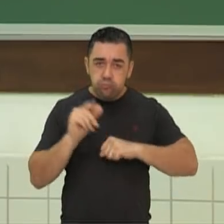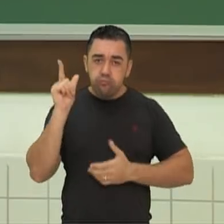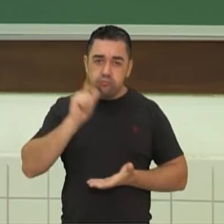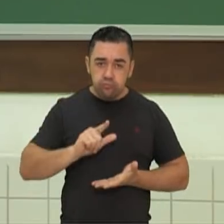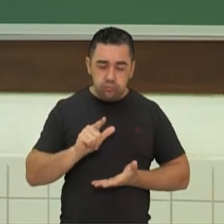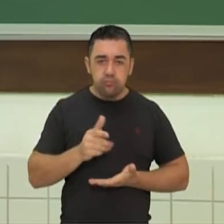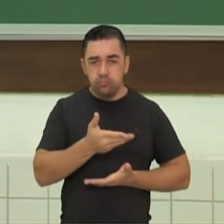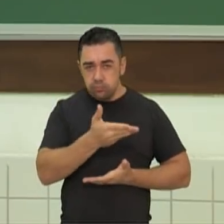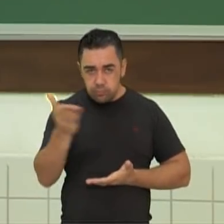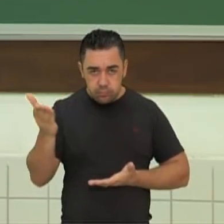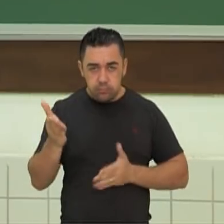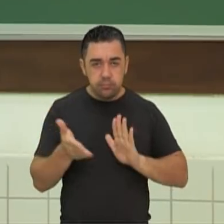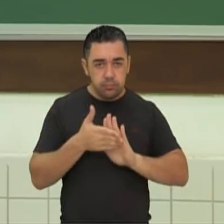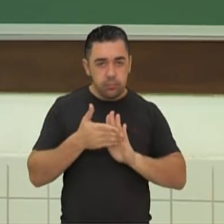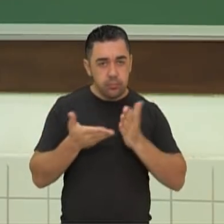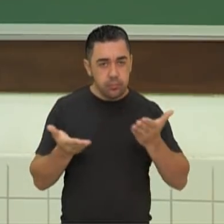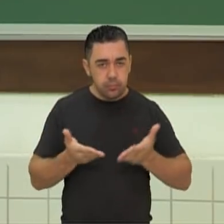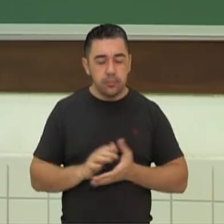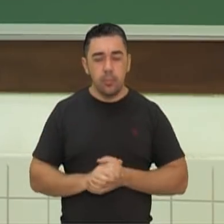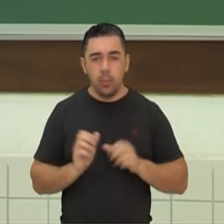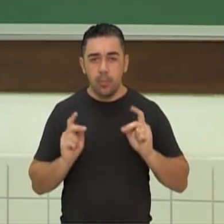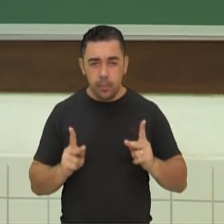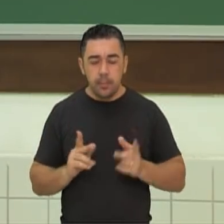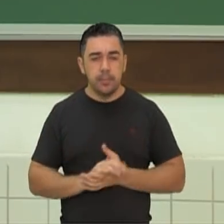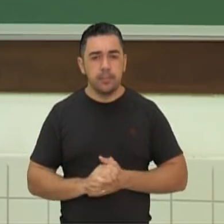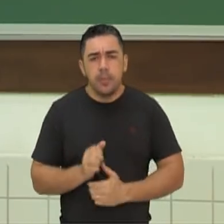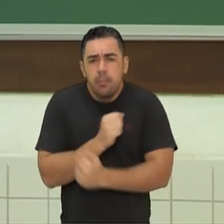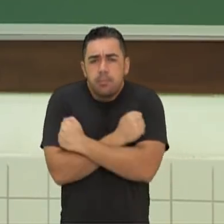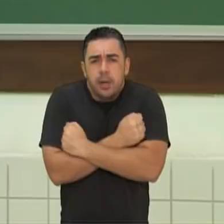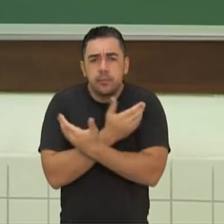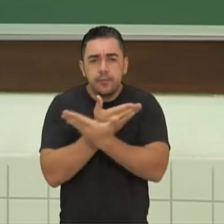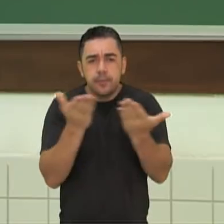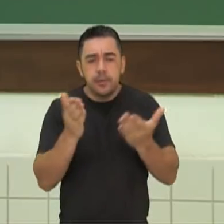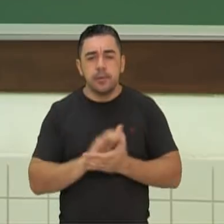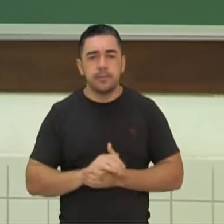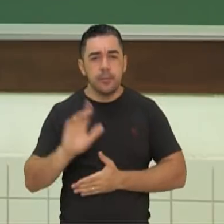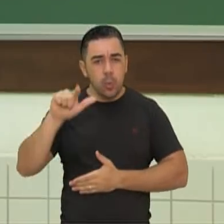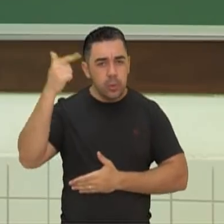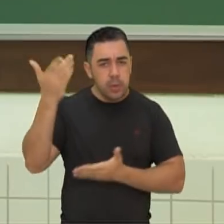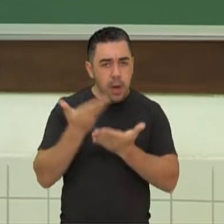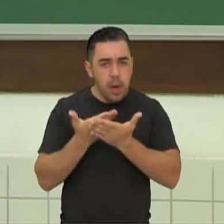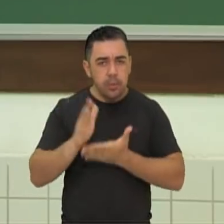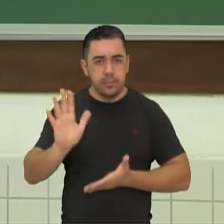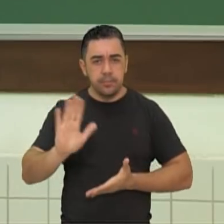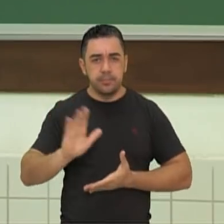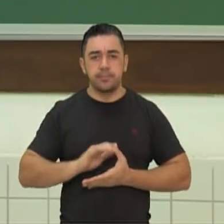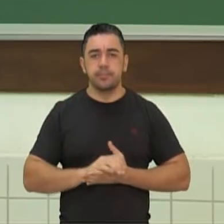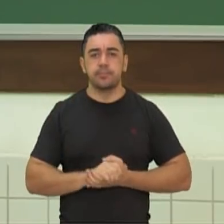conhecimento que foi proposto na aula de hoje, tá bom? Um grande abraço a todos e até a próxima.